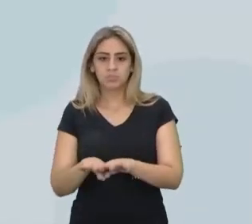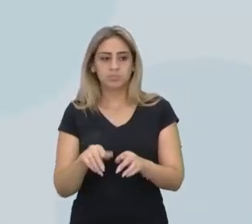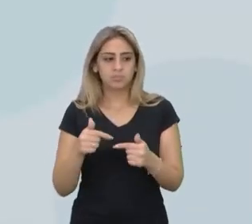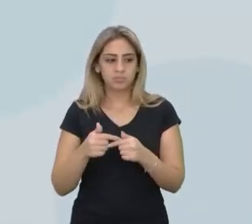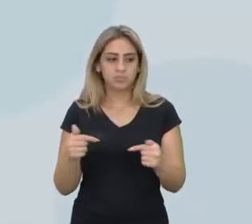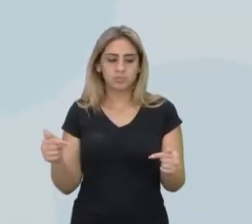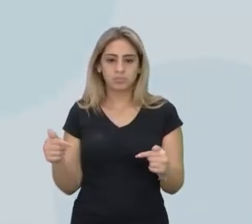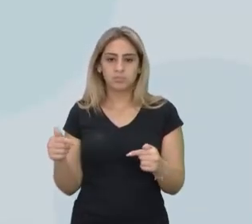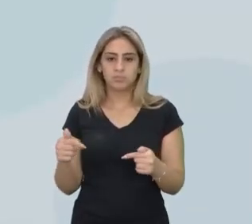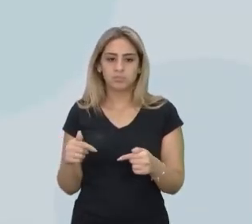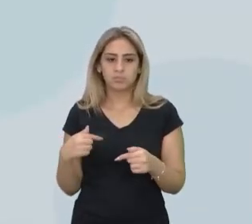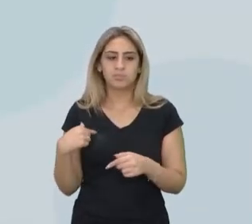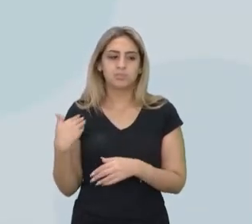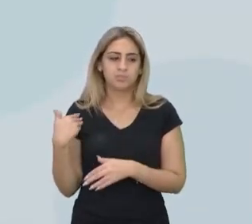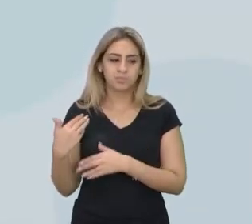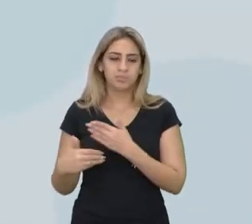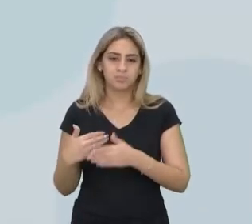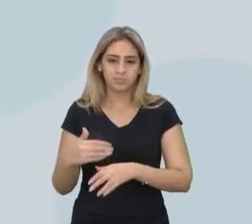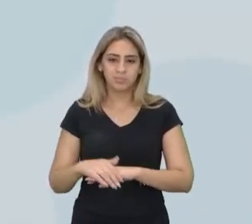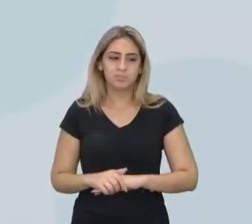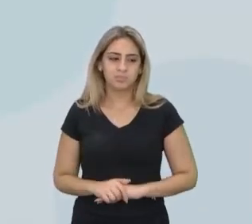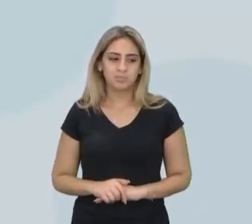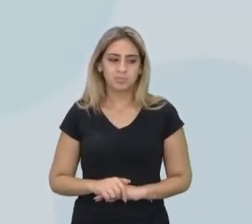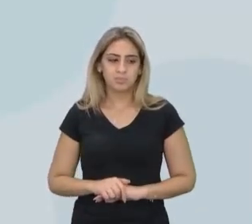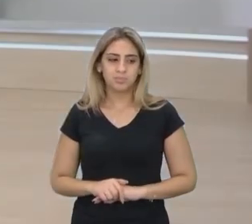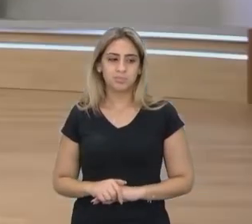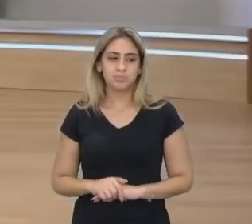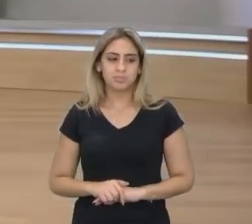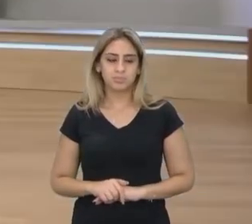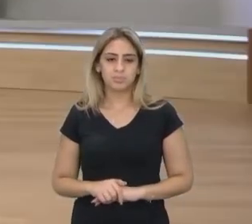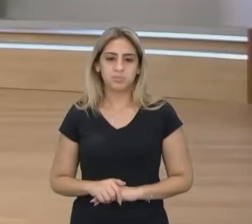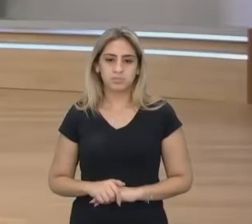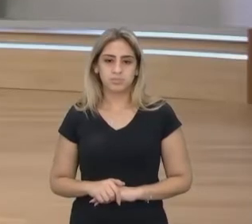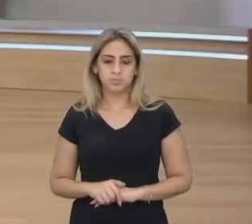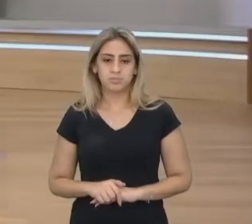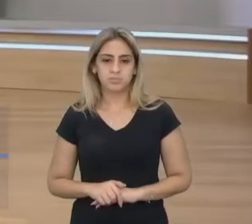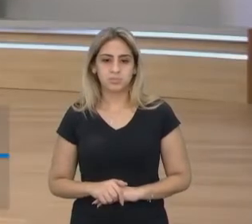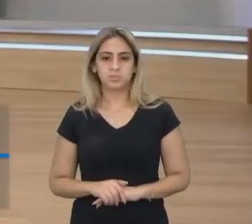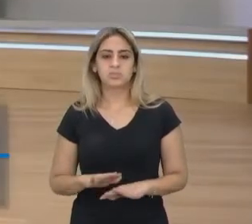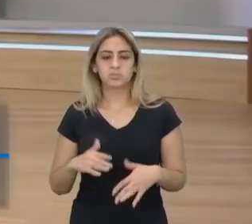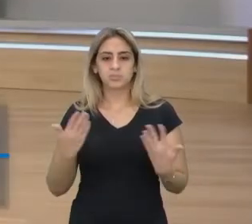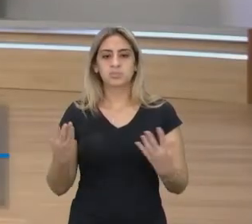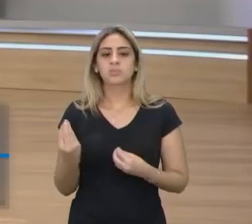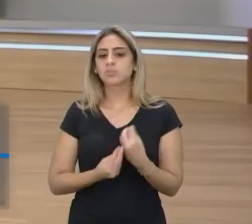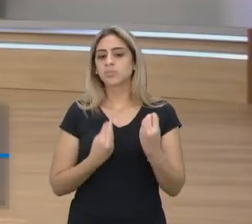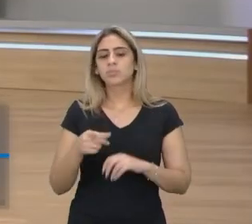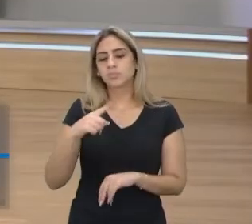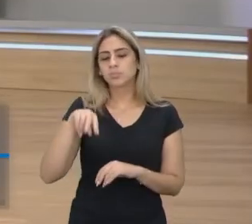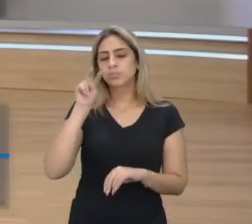analisando fadiga e acidose muscular, certo? Então, como vocês